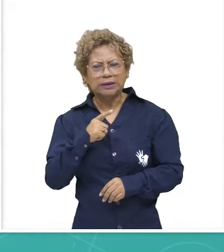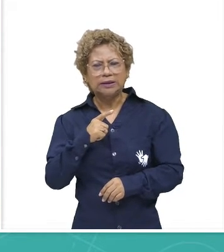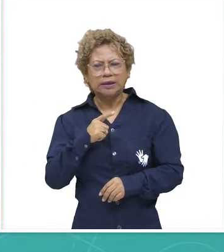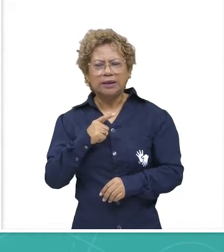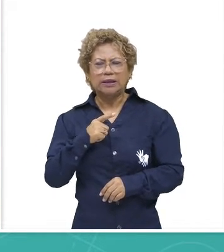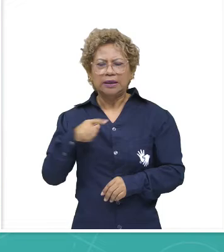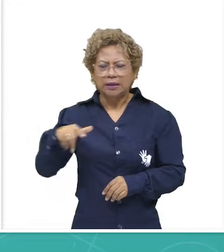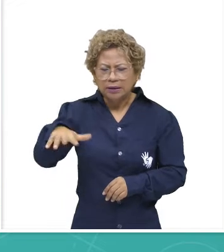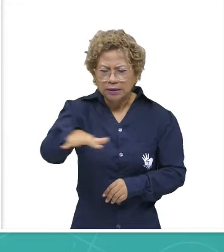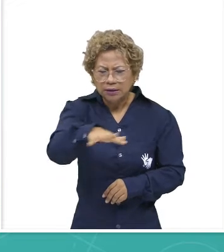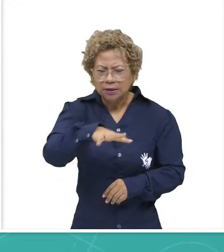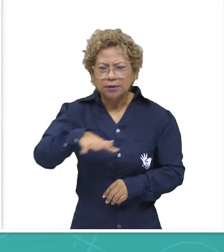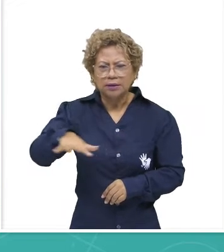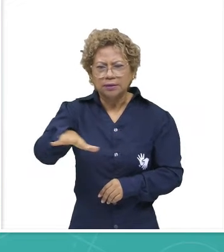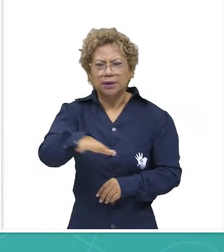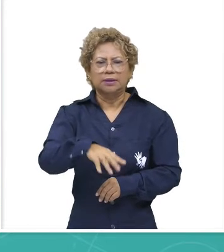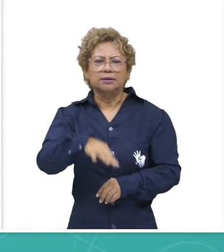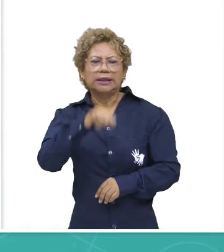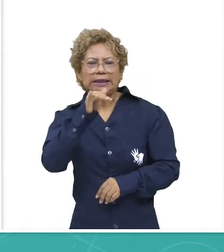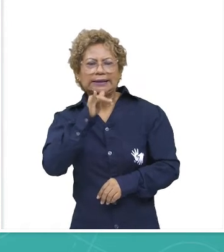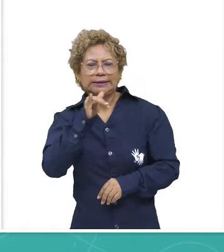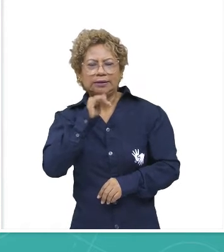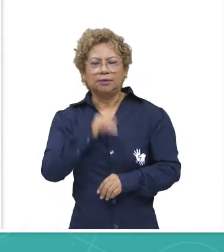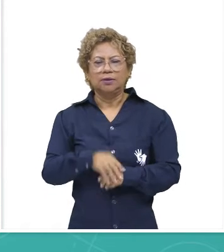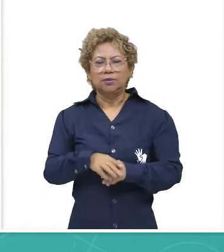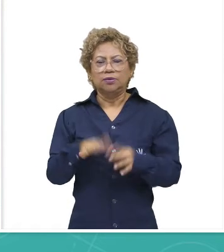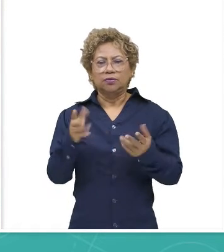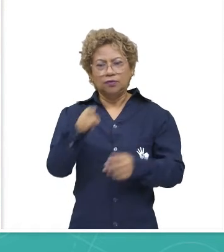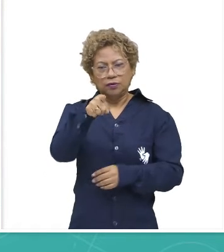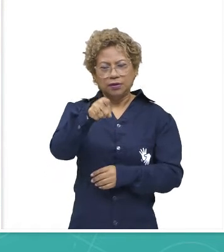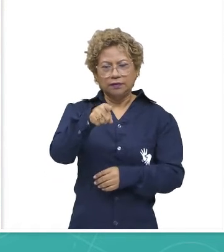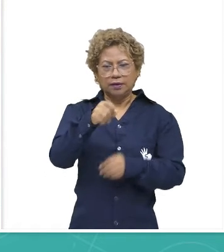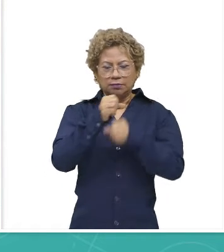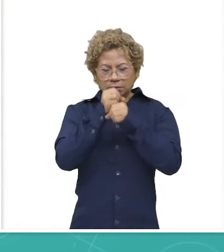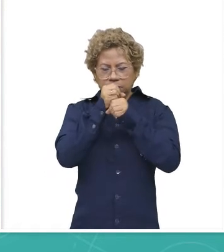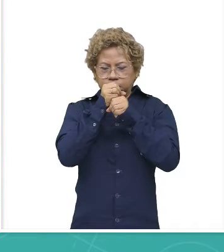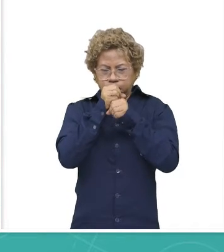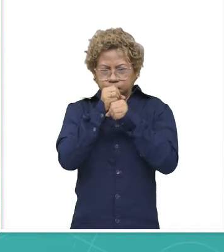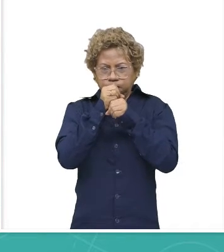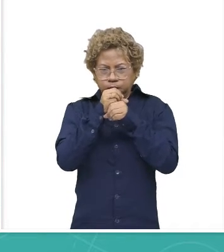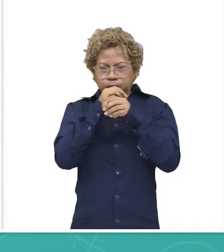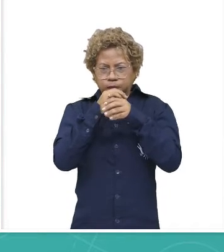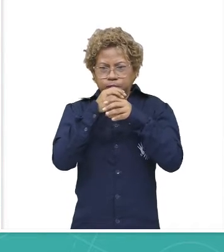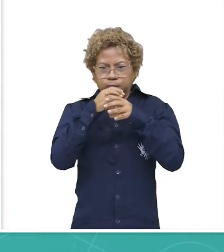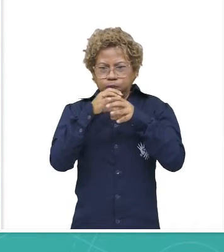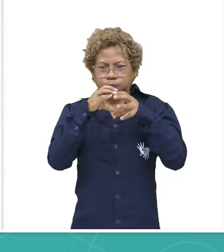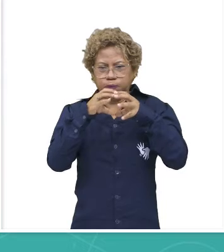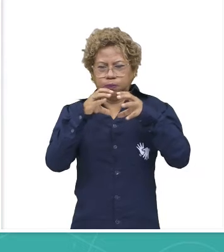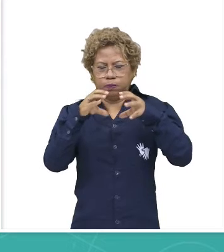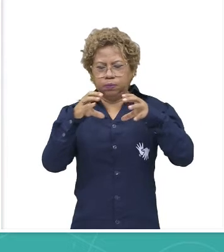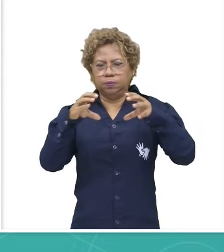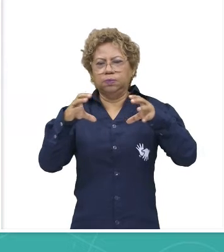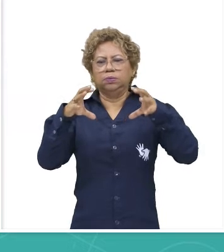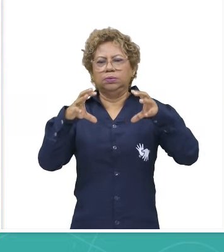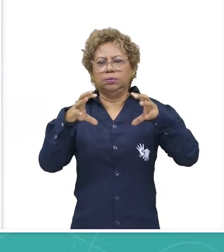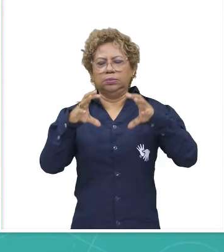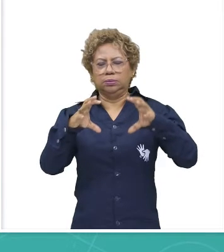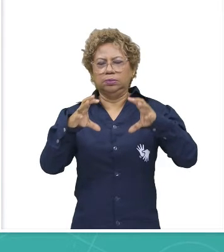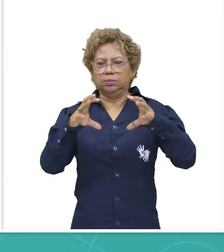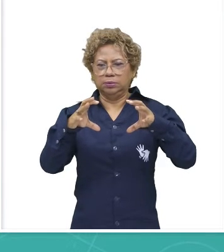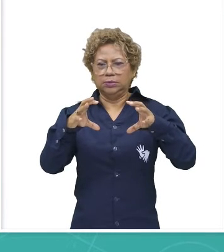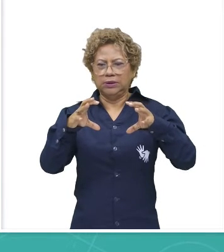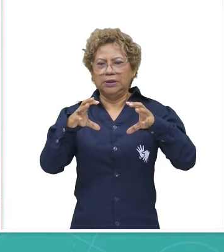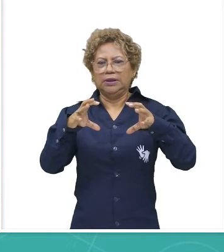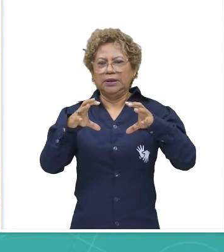espaço. Exemplo, ao soplarmos um balão de aniversário, ele fica cheio de ar e ocupa mais espaço.